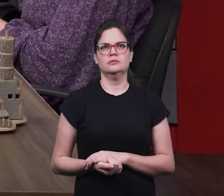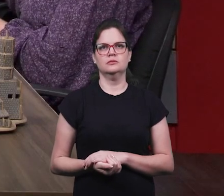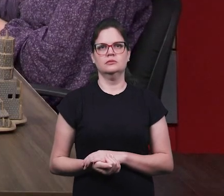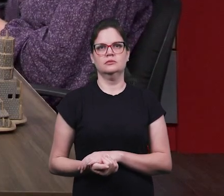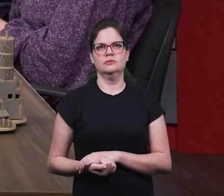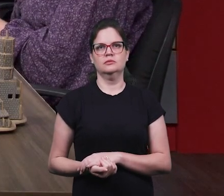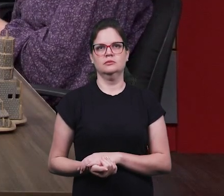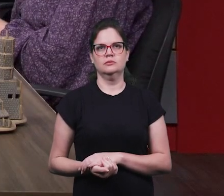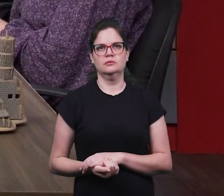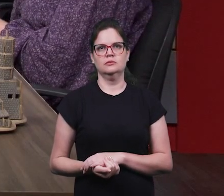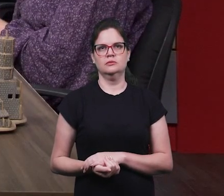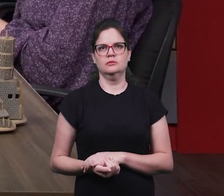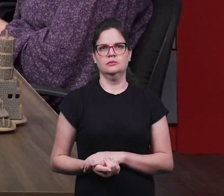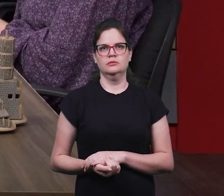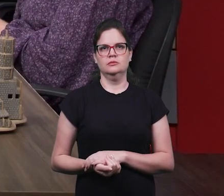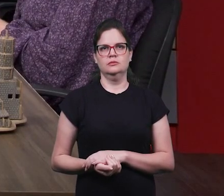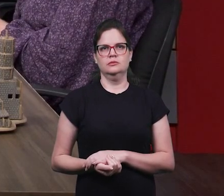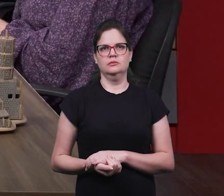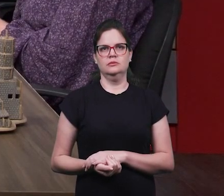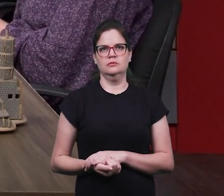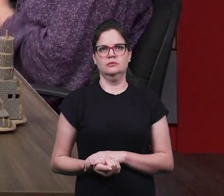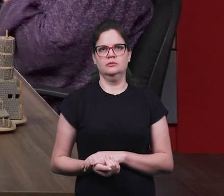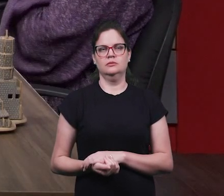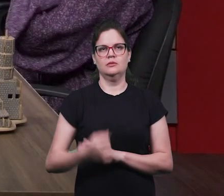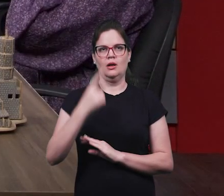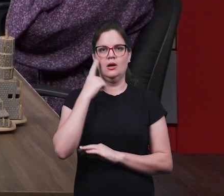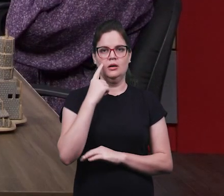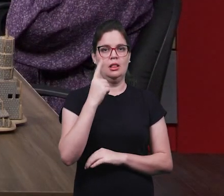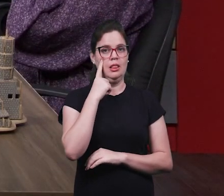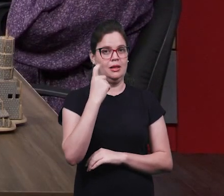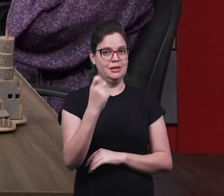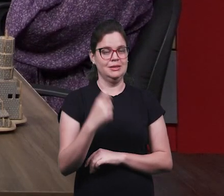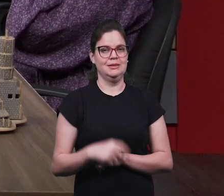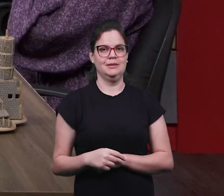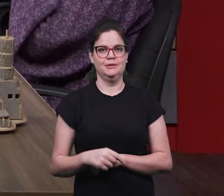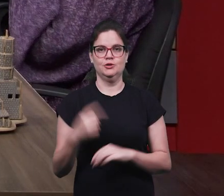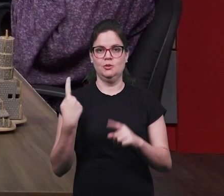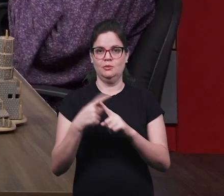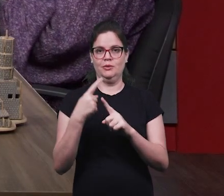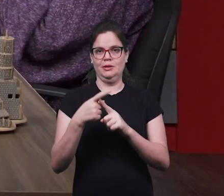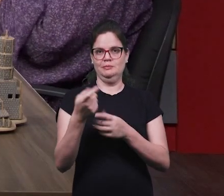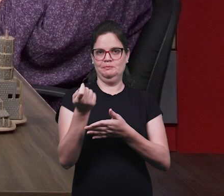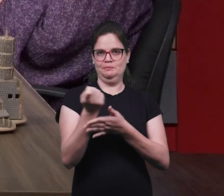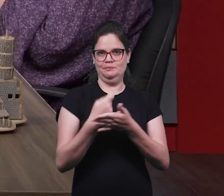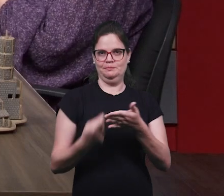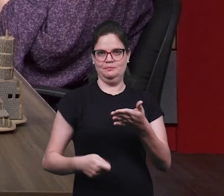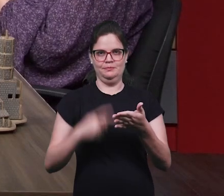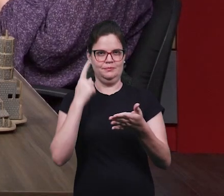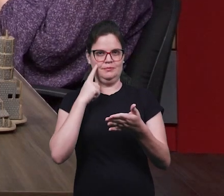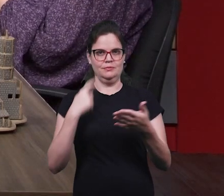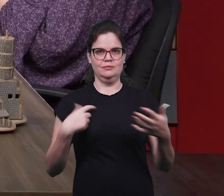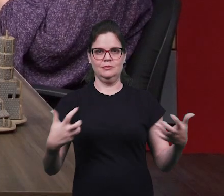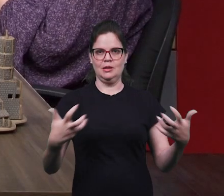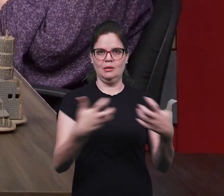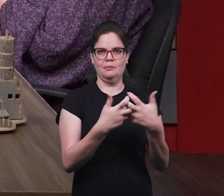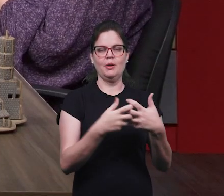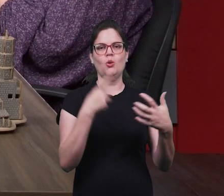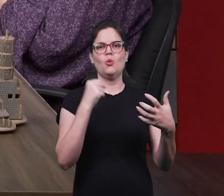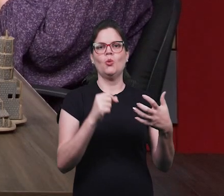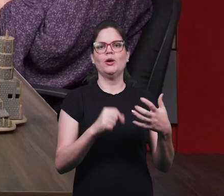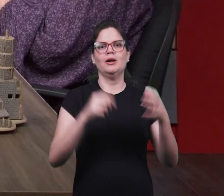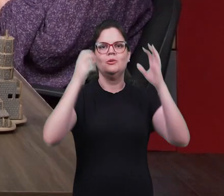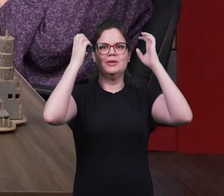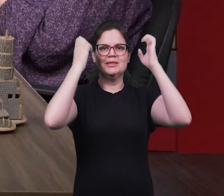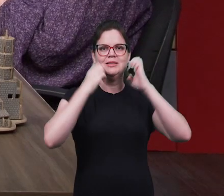Interessantíssimo isso aqui, porque a Inscrição Daiva, ela bate com o relato de Esther, com o